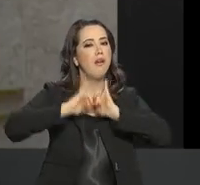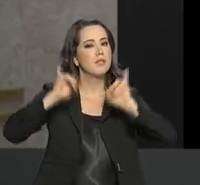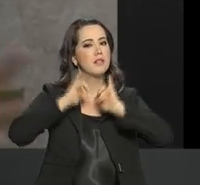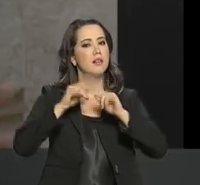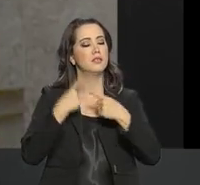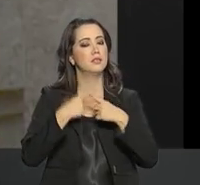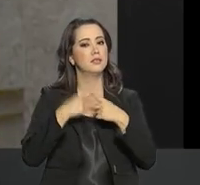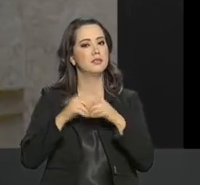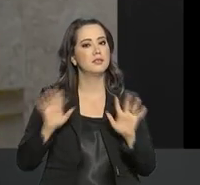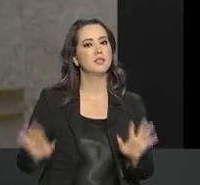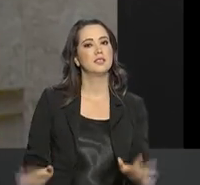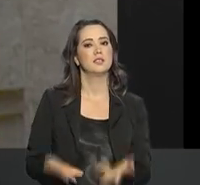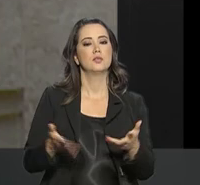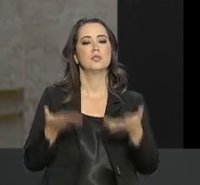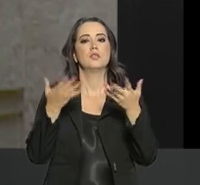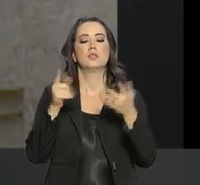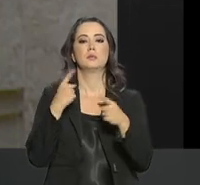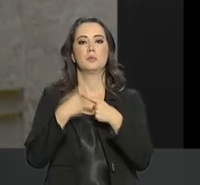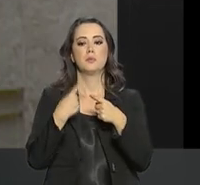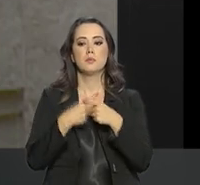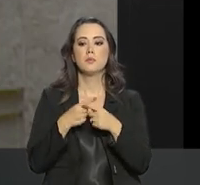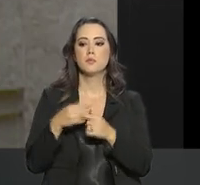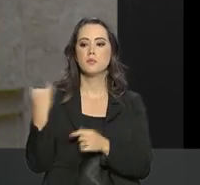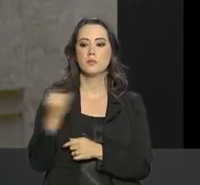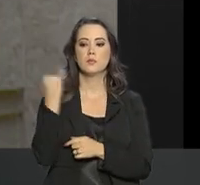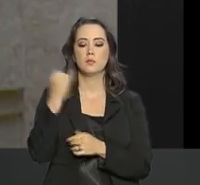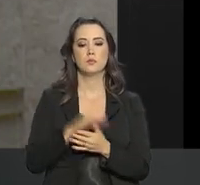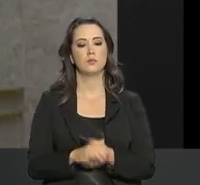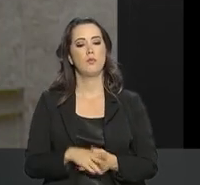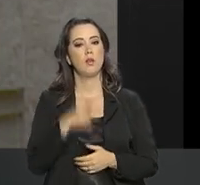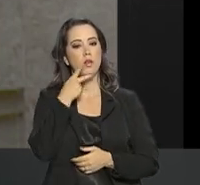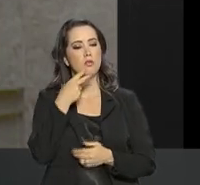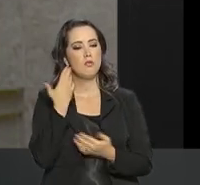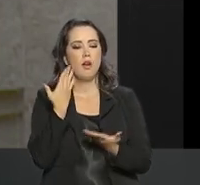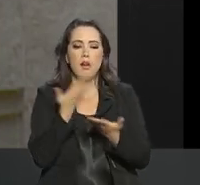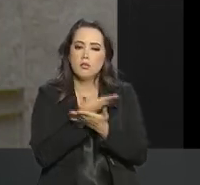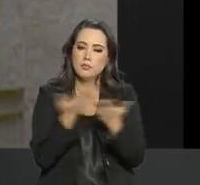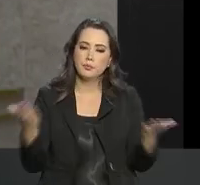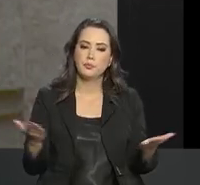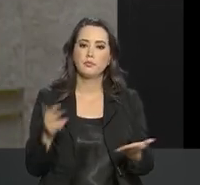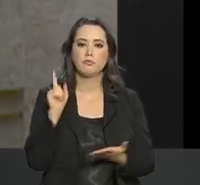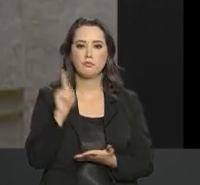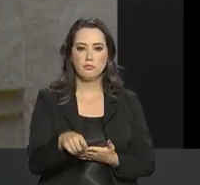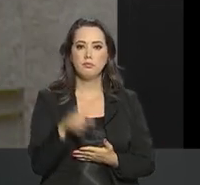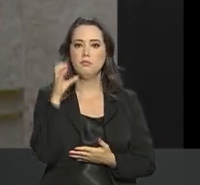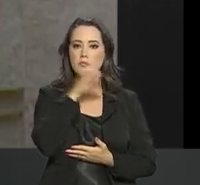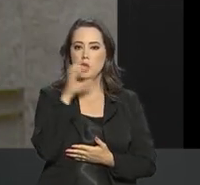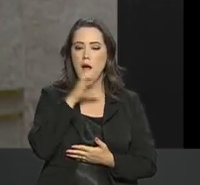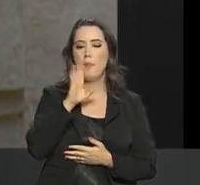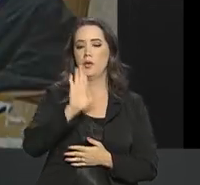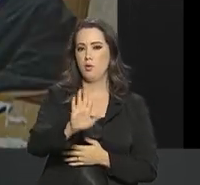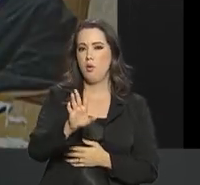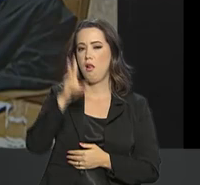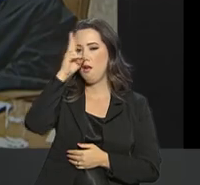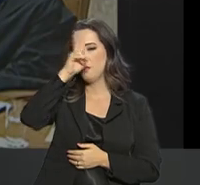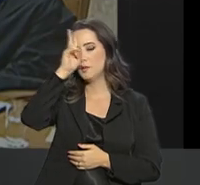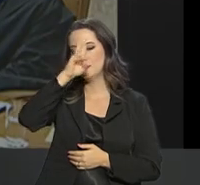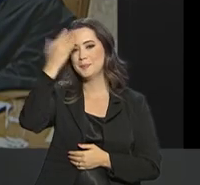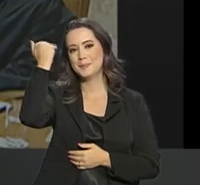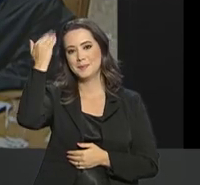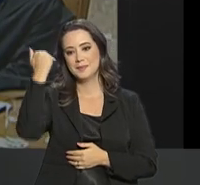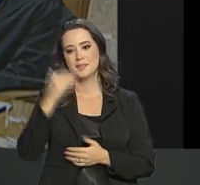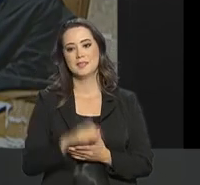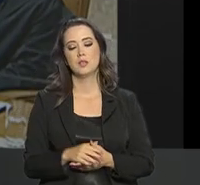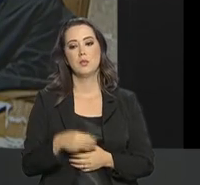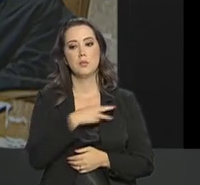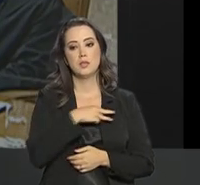Deve ser enaltecido e ressaltado. E eu confesso, até se me permite uma brevíssima recordação com o aval do nosso Jobim,